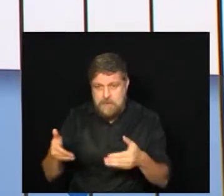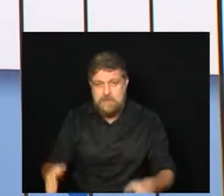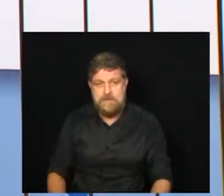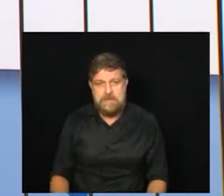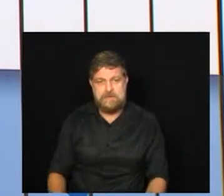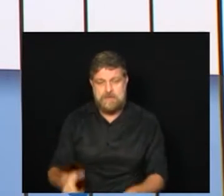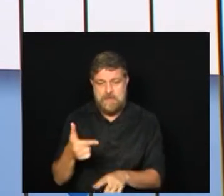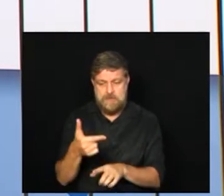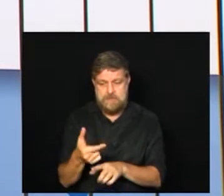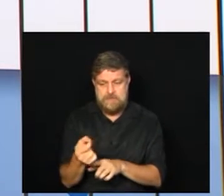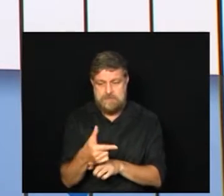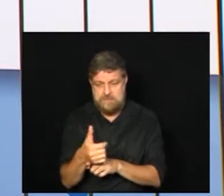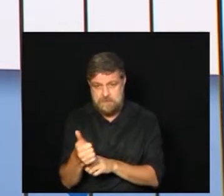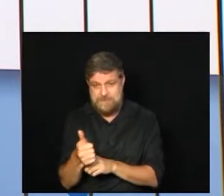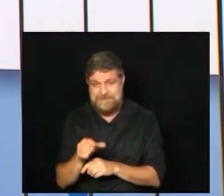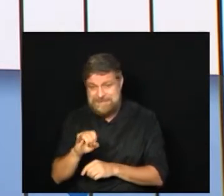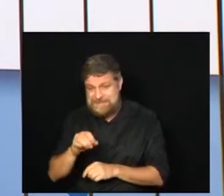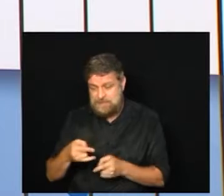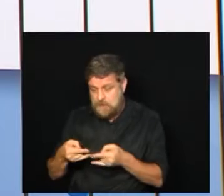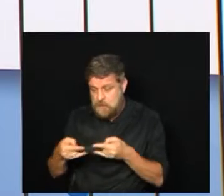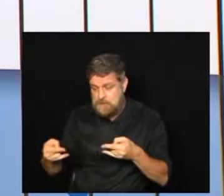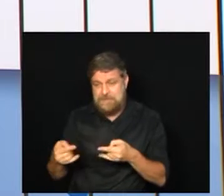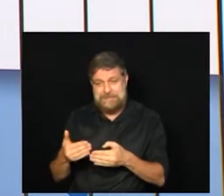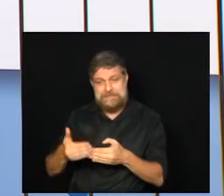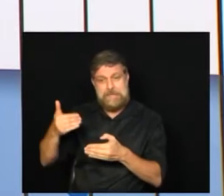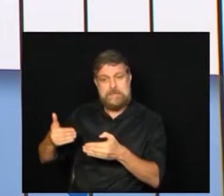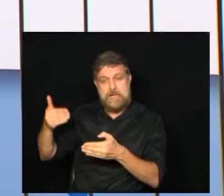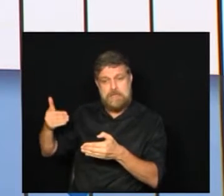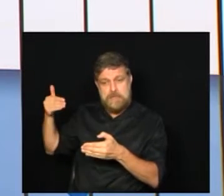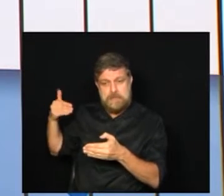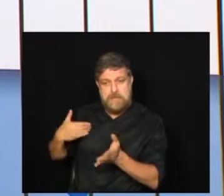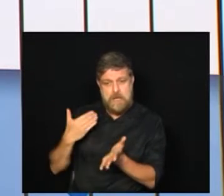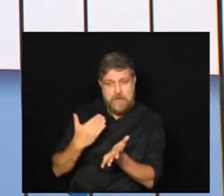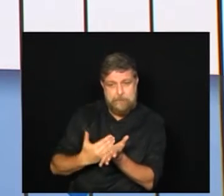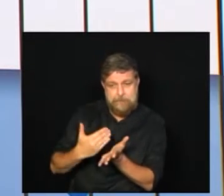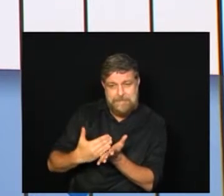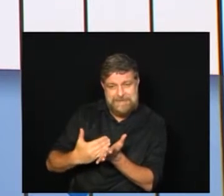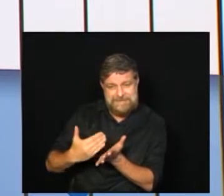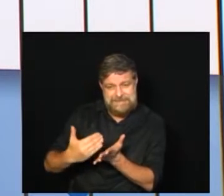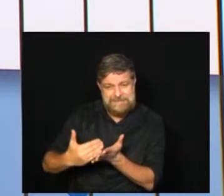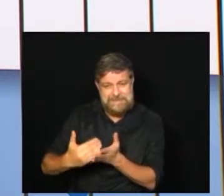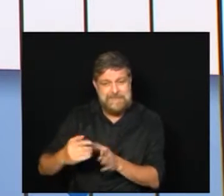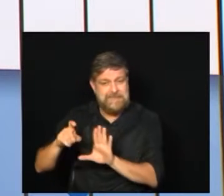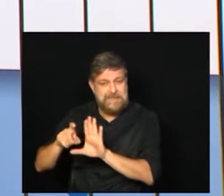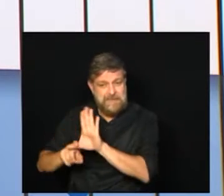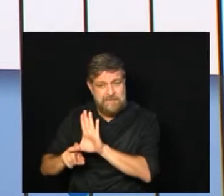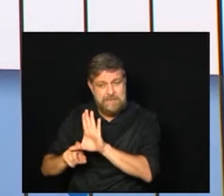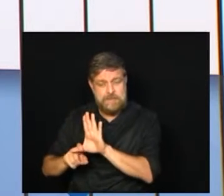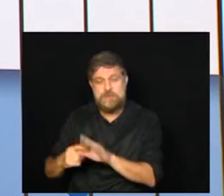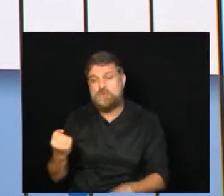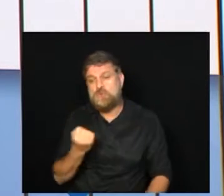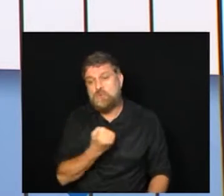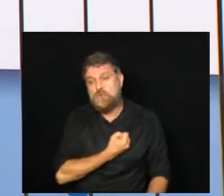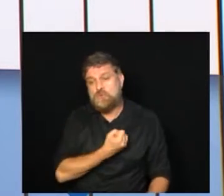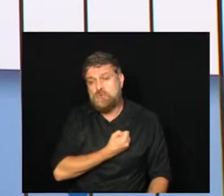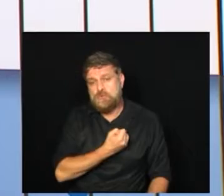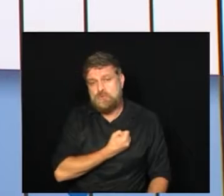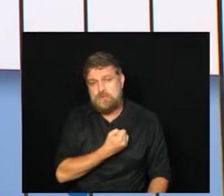de 2021, e no caso se for de retroativos, o parcelamento vai depender ali do número de